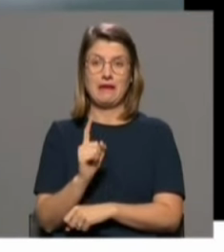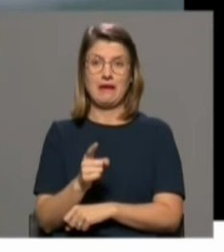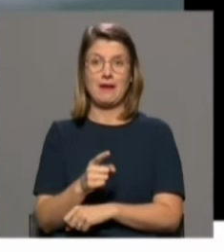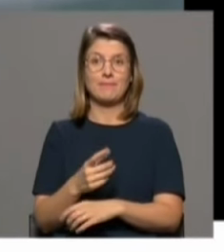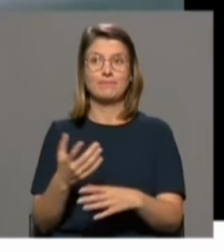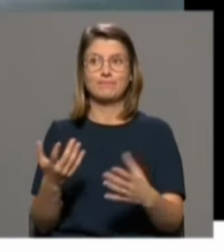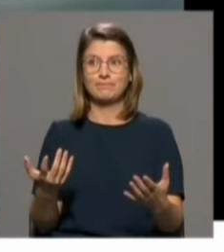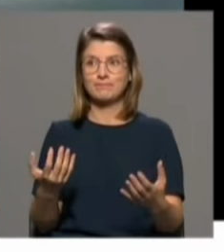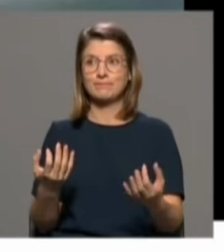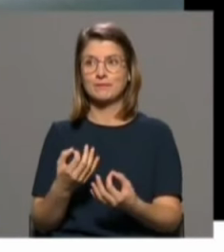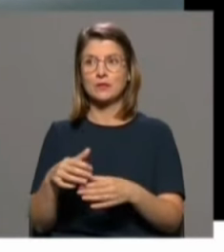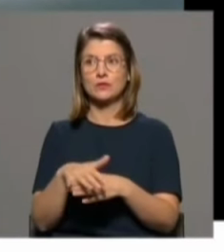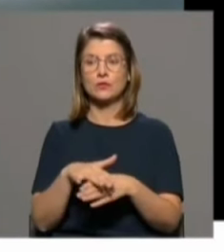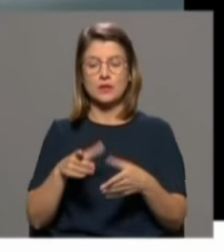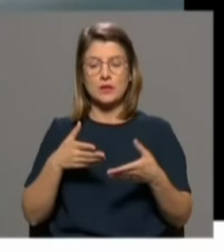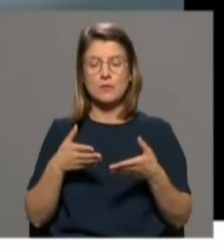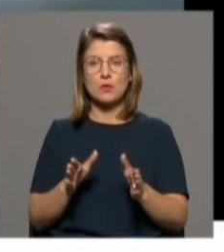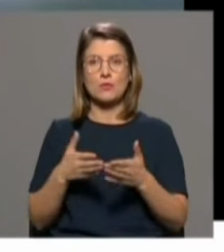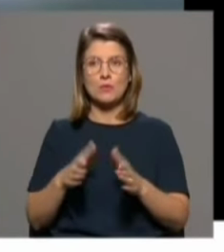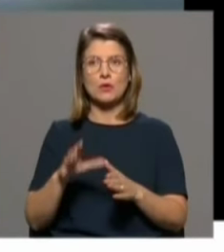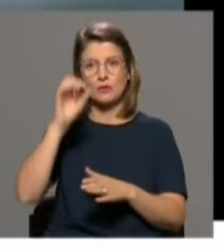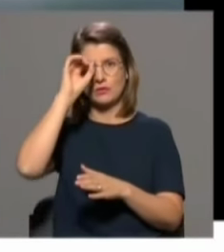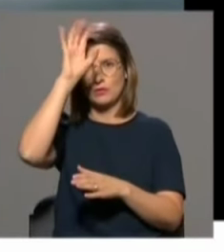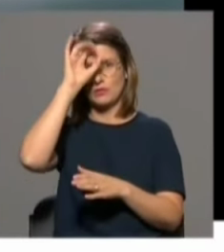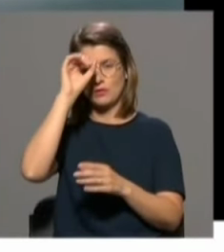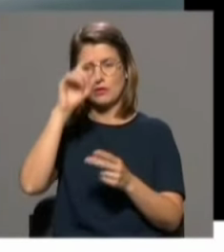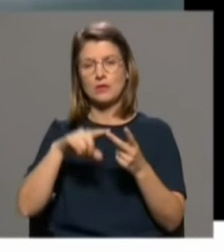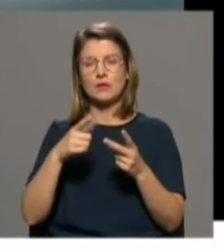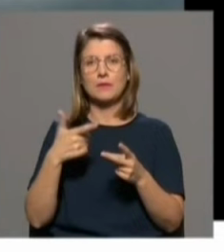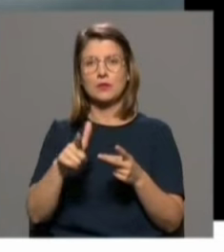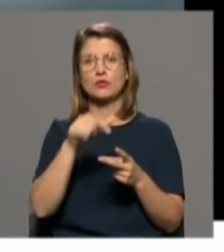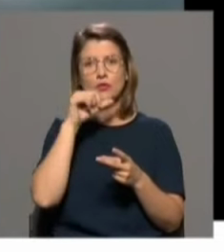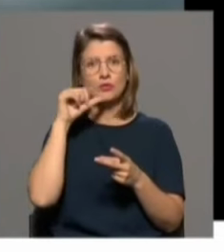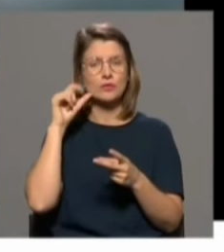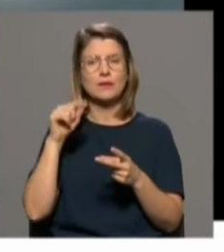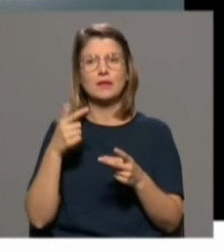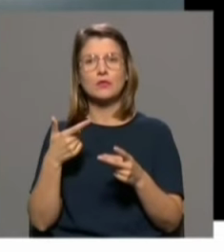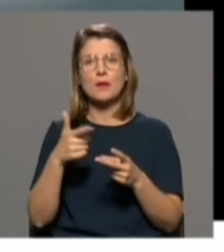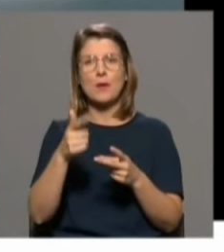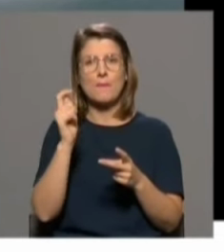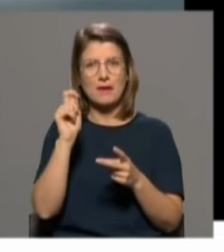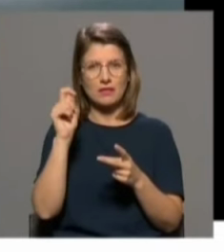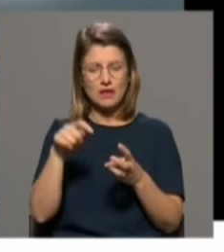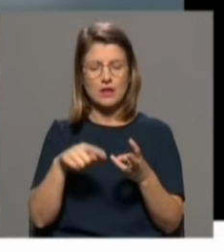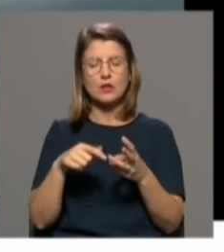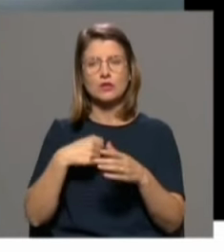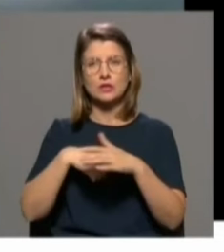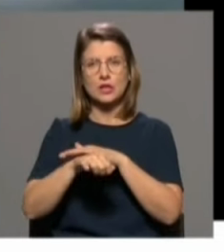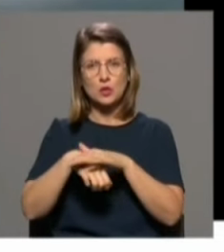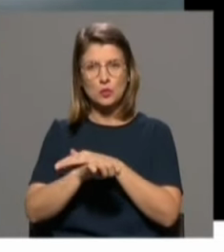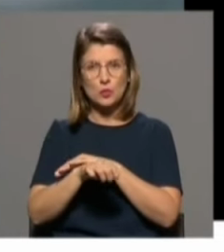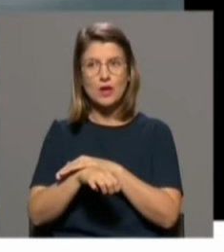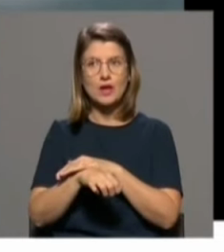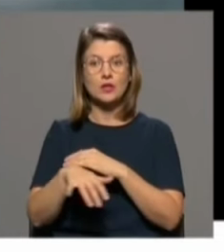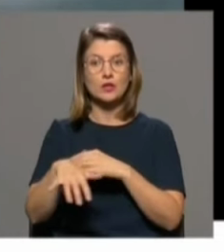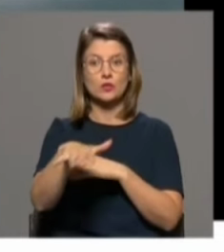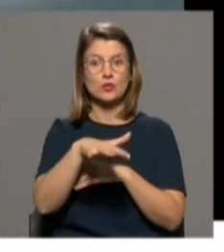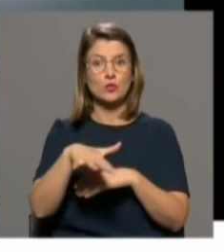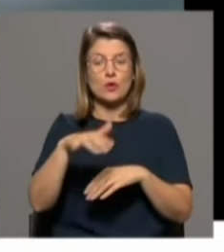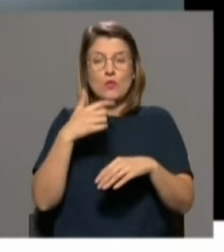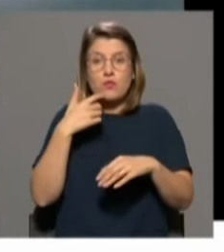sendo um local de maternidade para cachalotes, para tubarões azuis e martelos, para tartarugas marinhas, sendo um local onde diversos